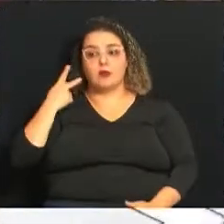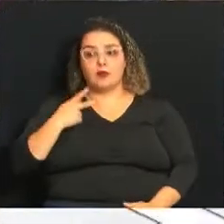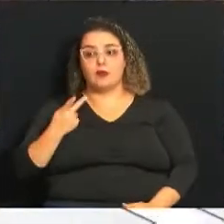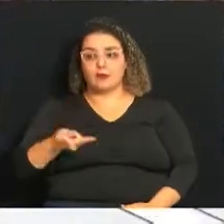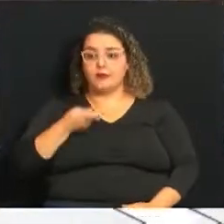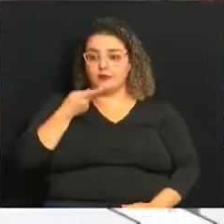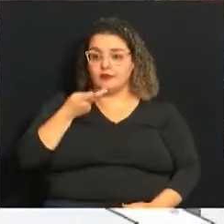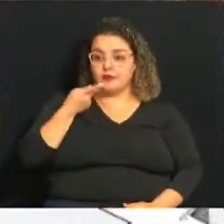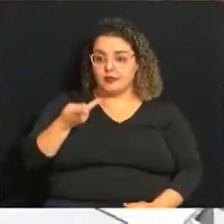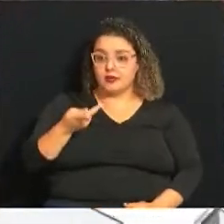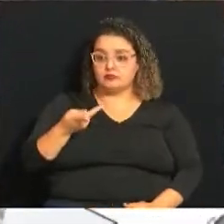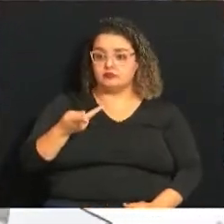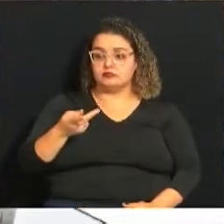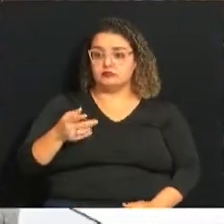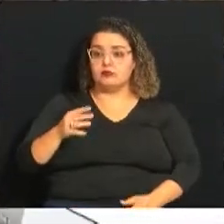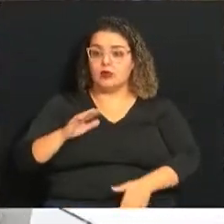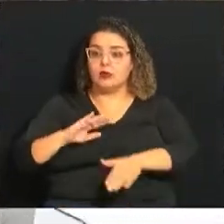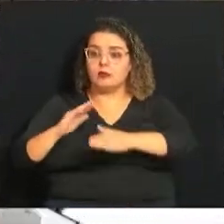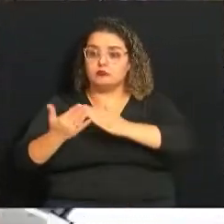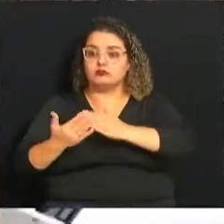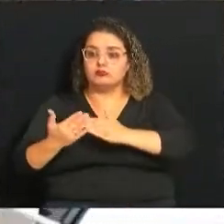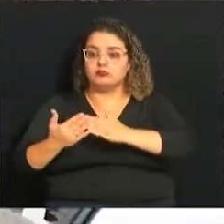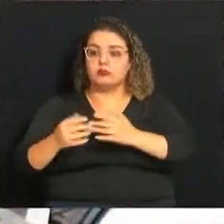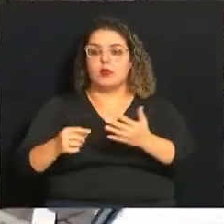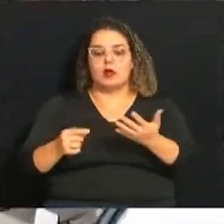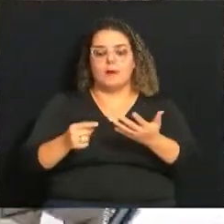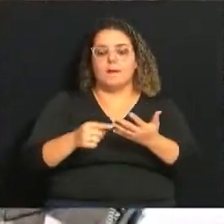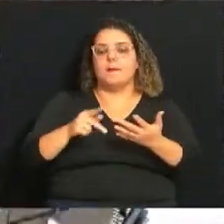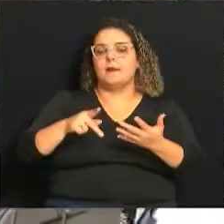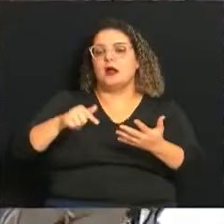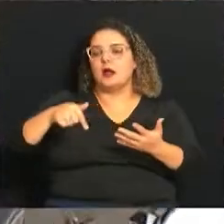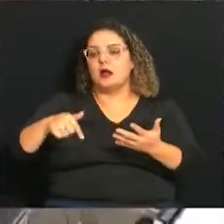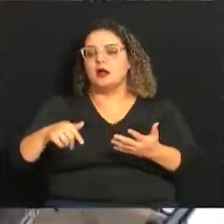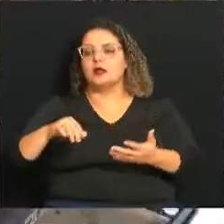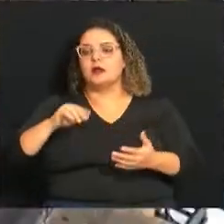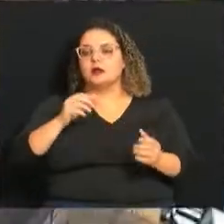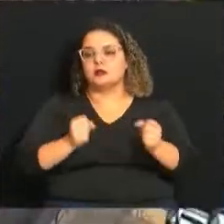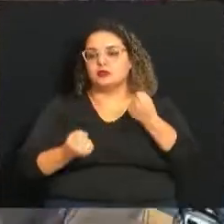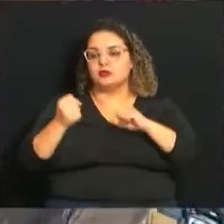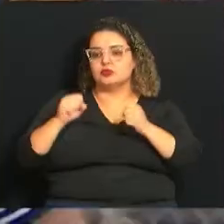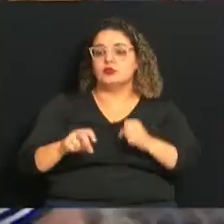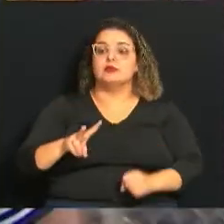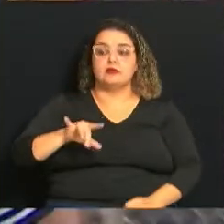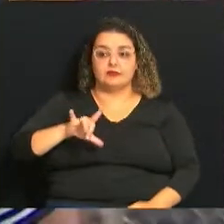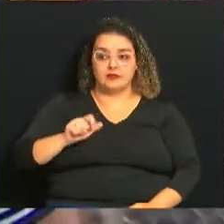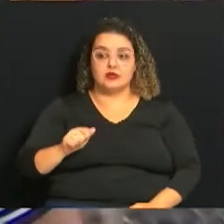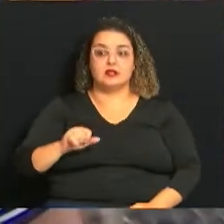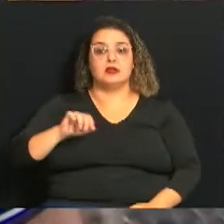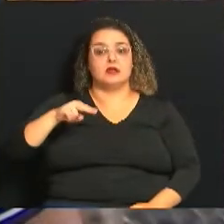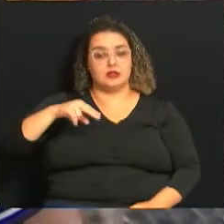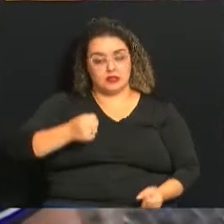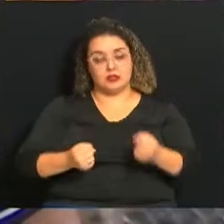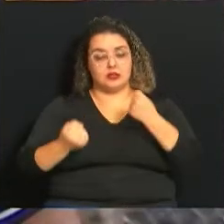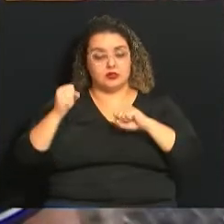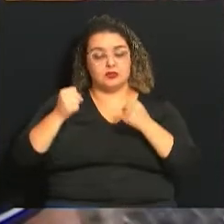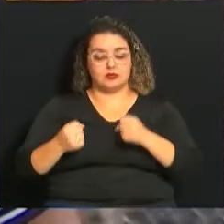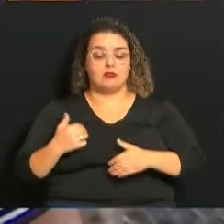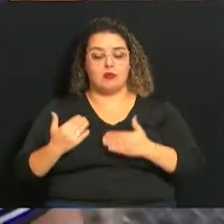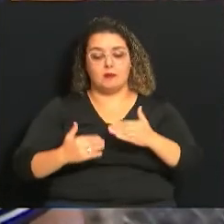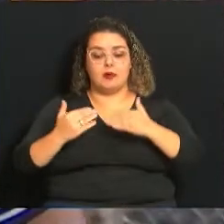entorno da região dos bairros São Bernardo, Parque Industrial e Vila Industrial tem crescido muito com o avanço